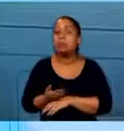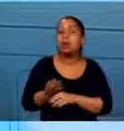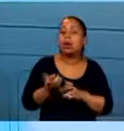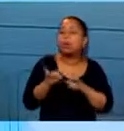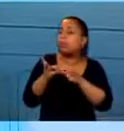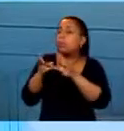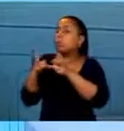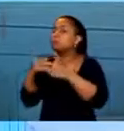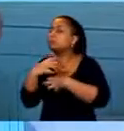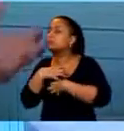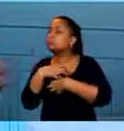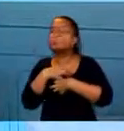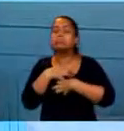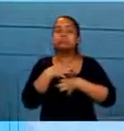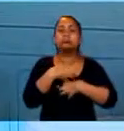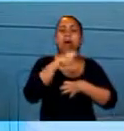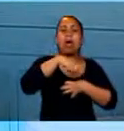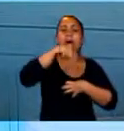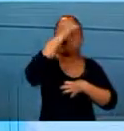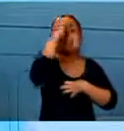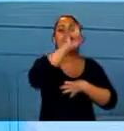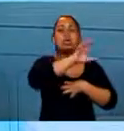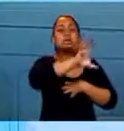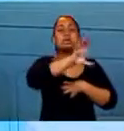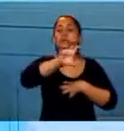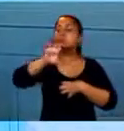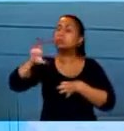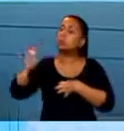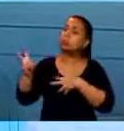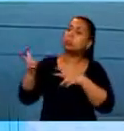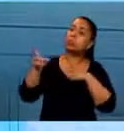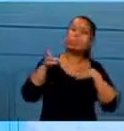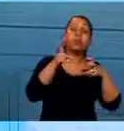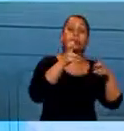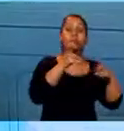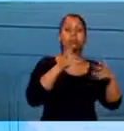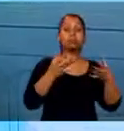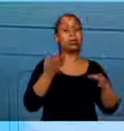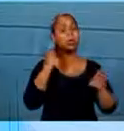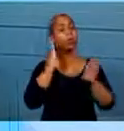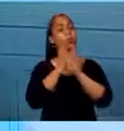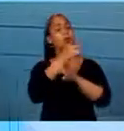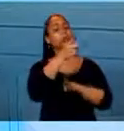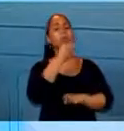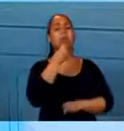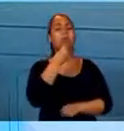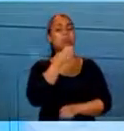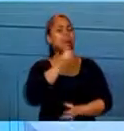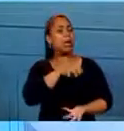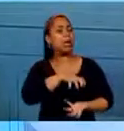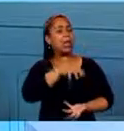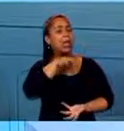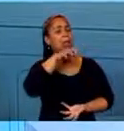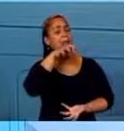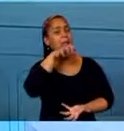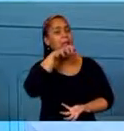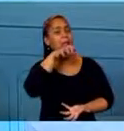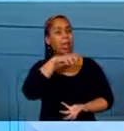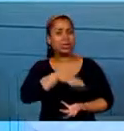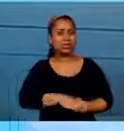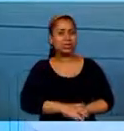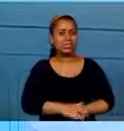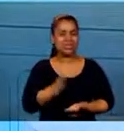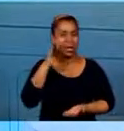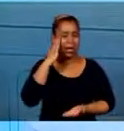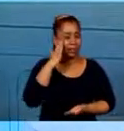perceber os seus súditos. E ele encontra um senhor velhinho plantando uma